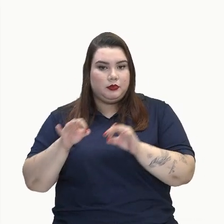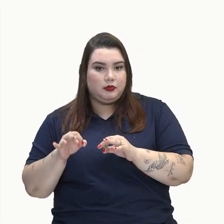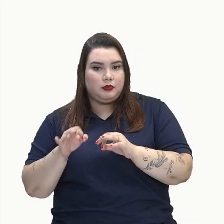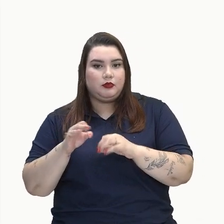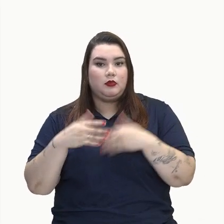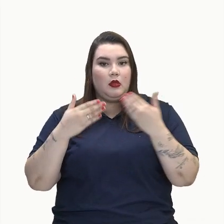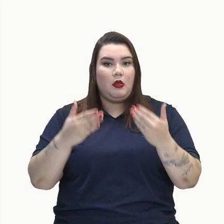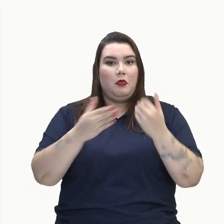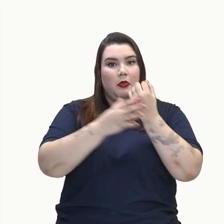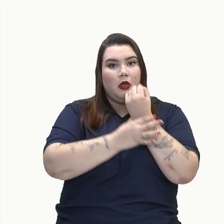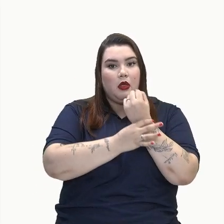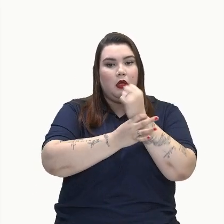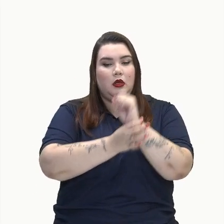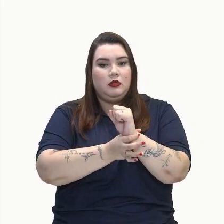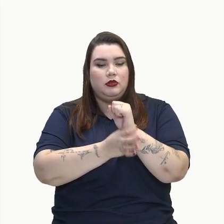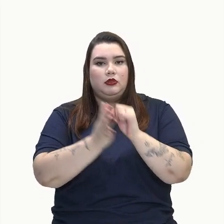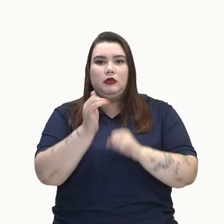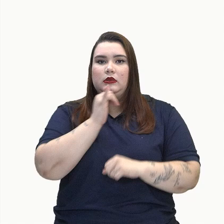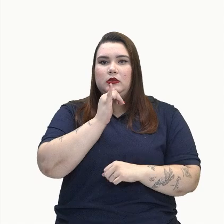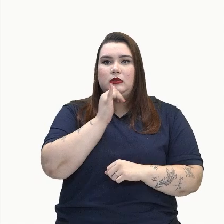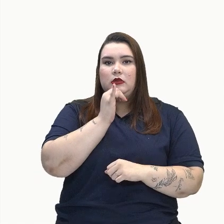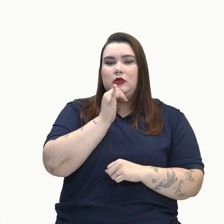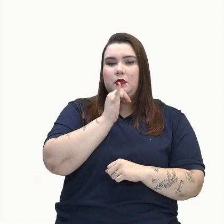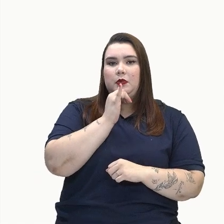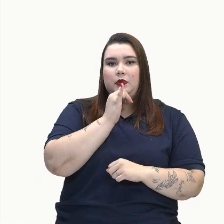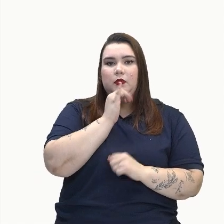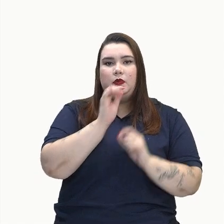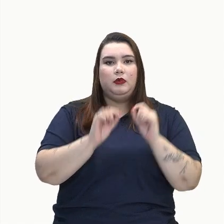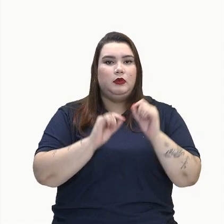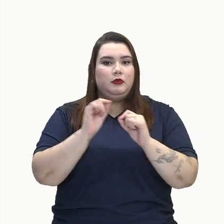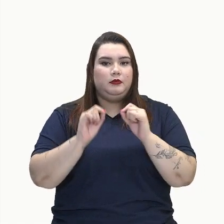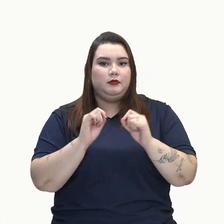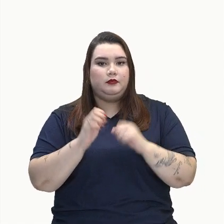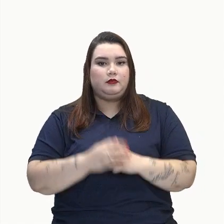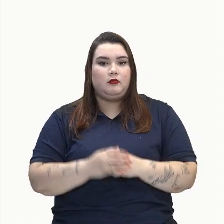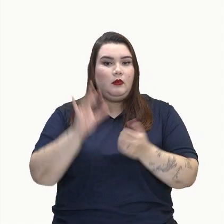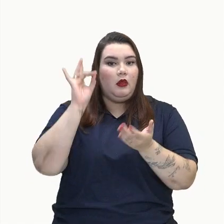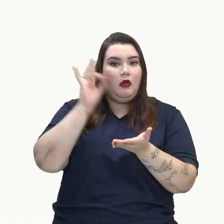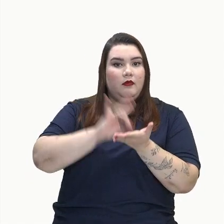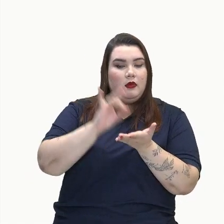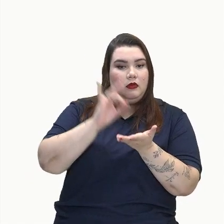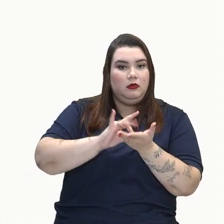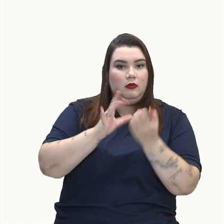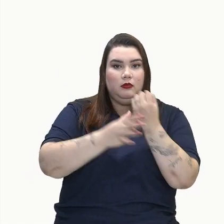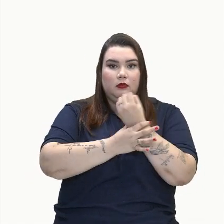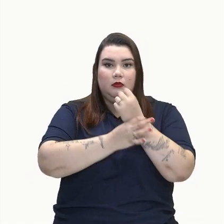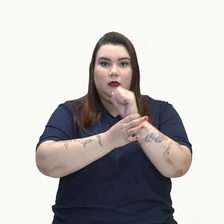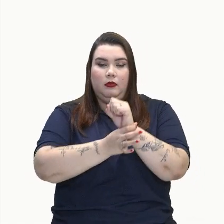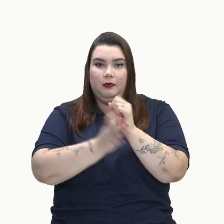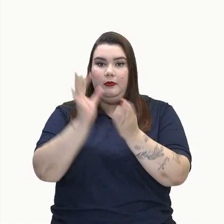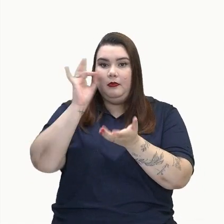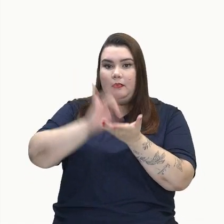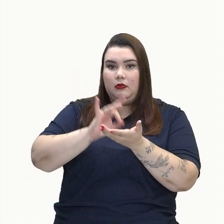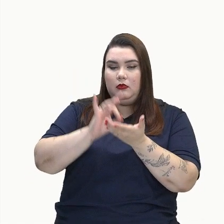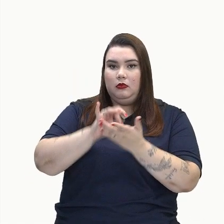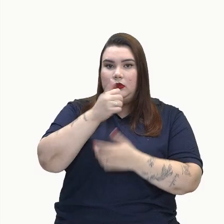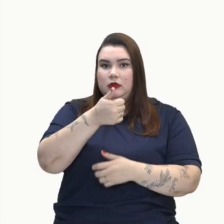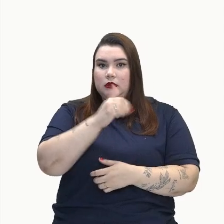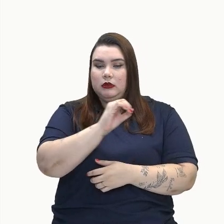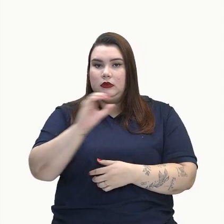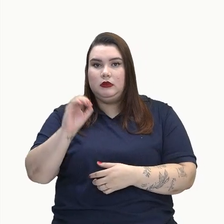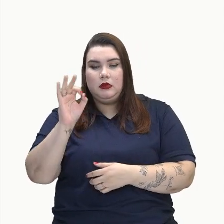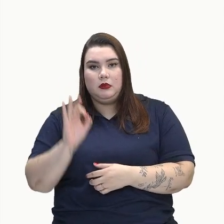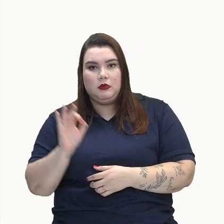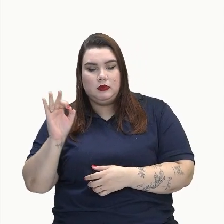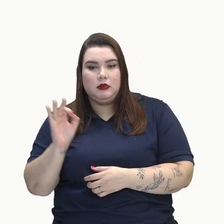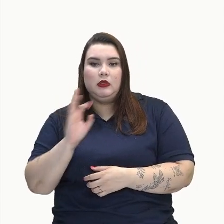para garantir, digamos assim, a verdade, garantir a integridade desse experimento e dos